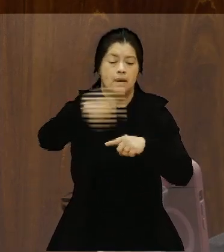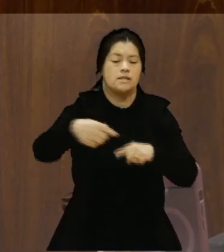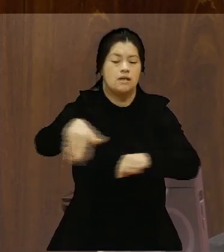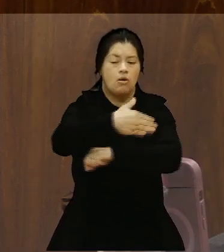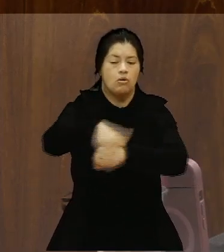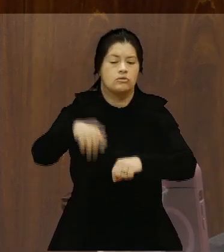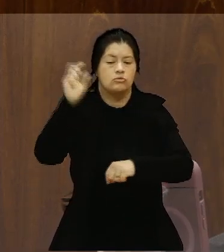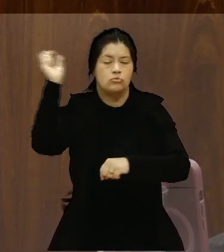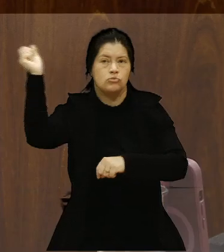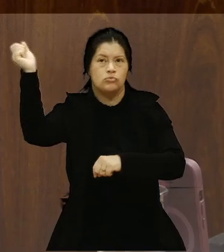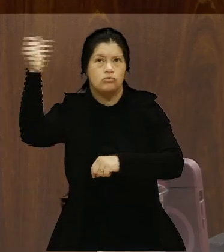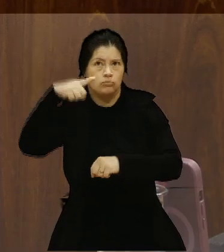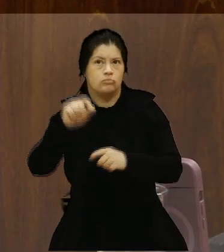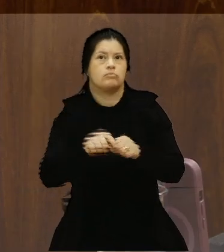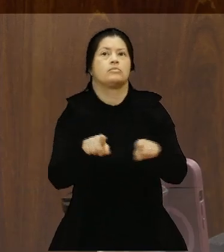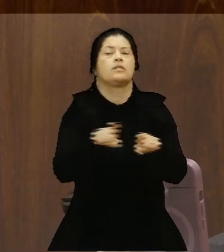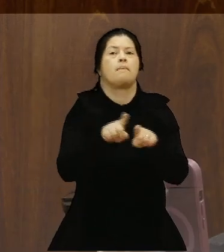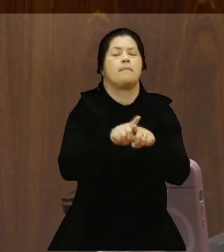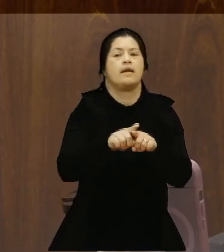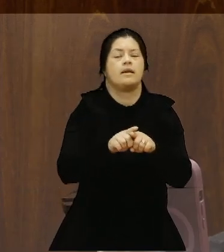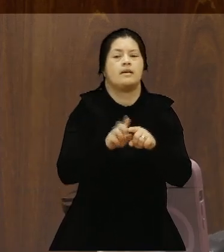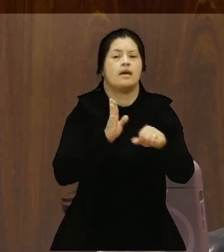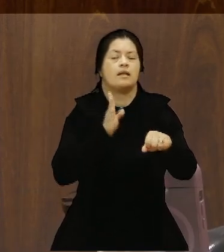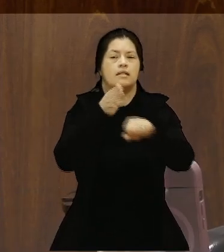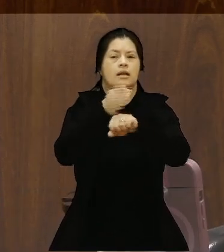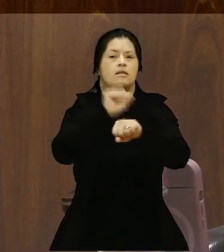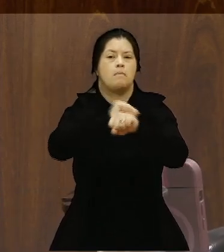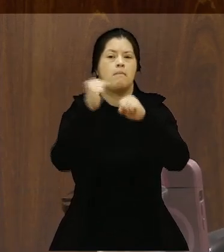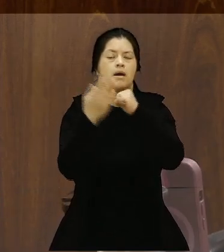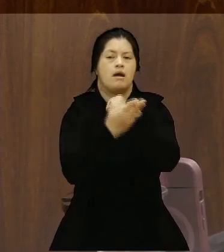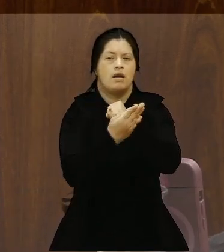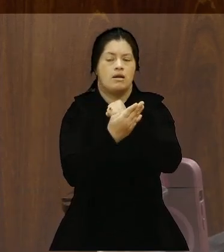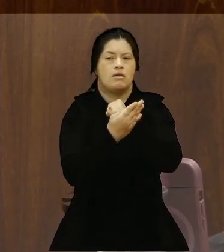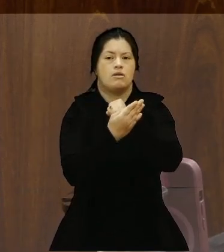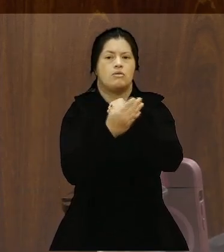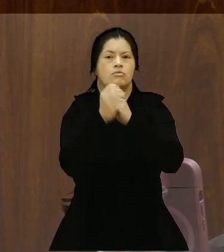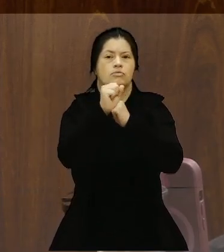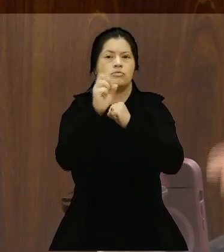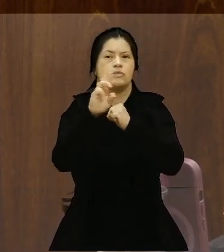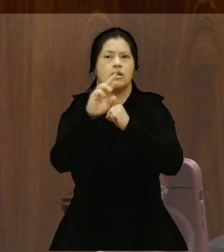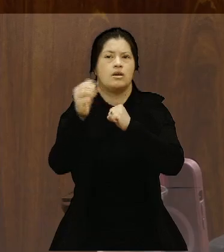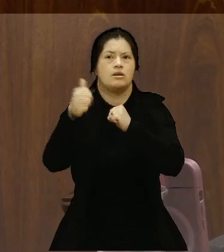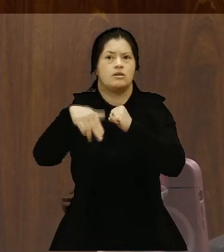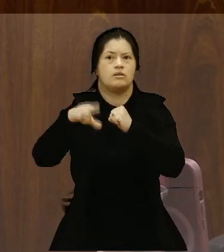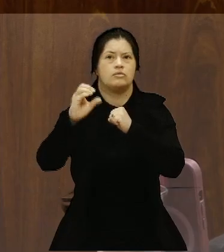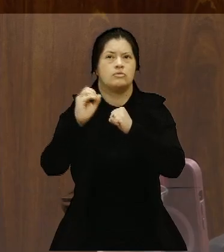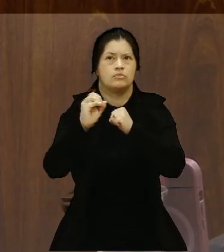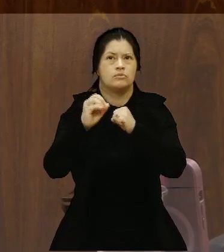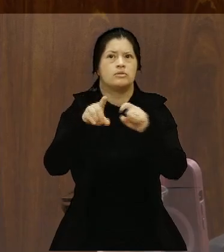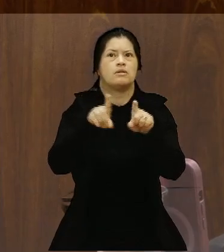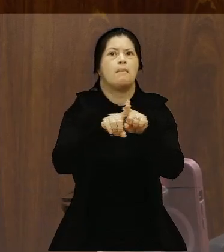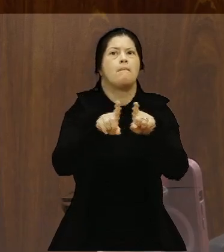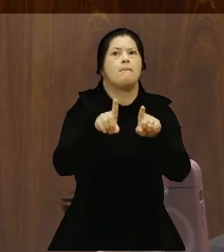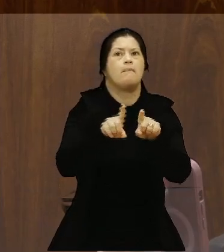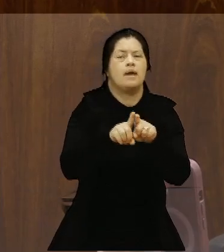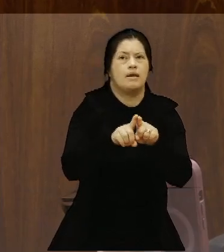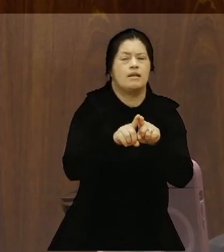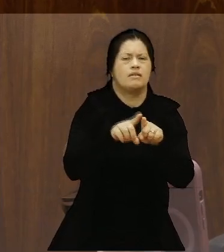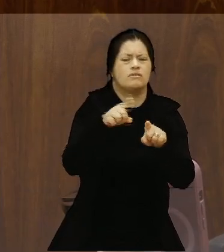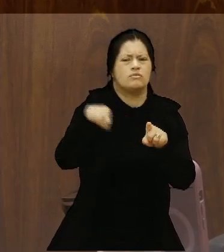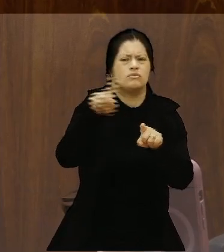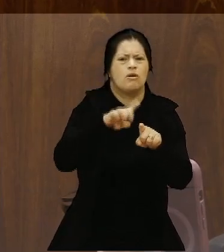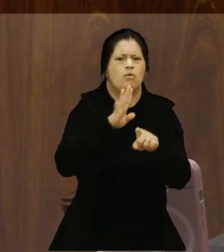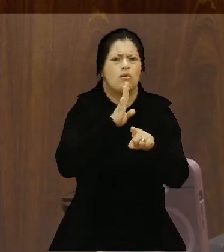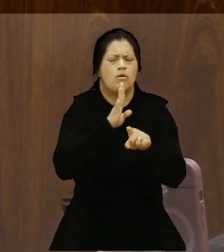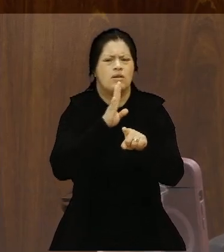importantíssima. E a entrada do Serrano, vereador, ali pela Rota do Sol, a entrada pelo Bife, como é conhecida, ela